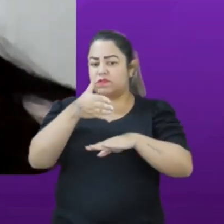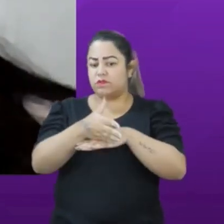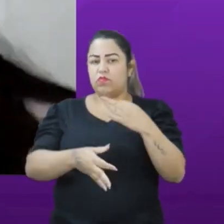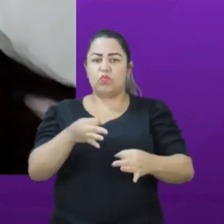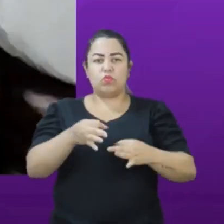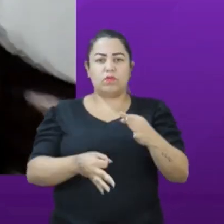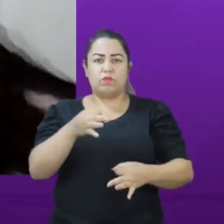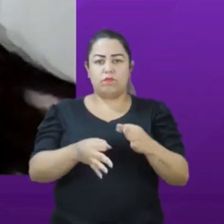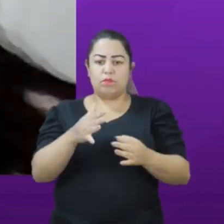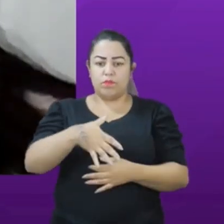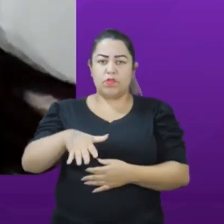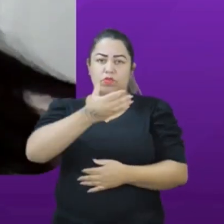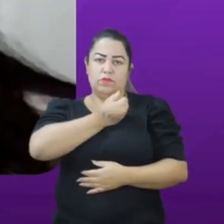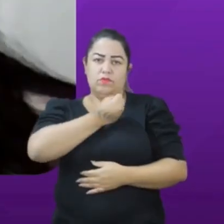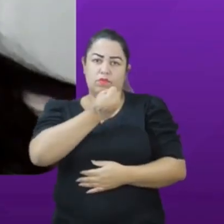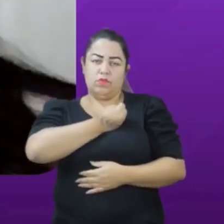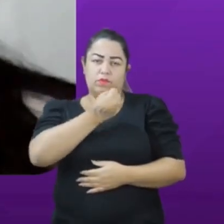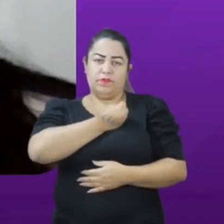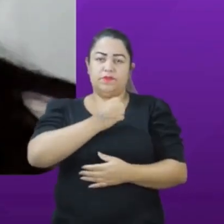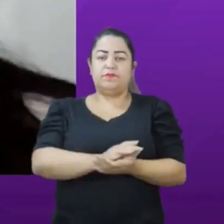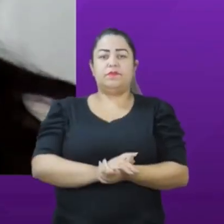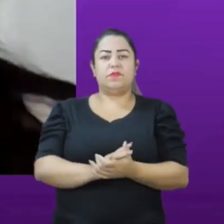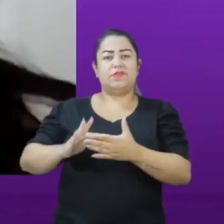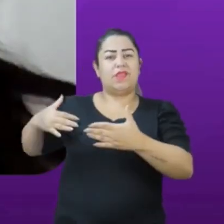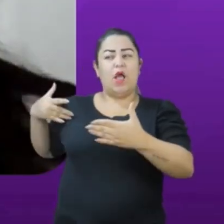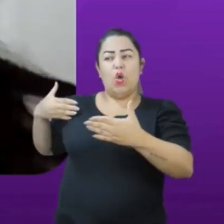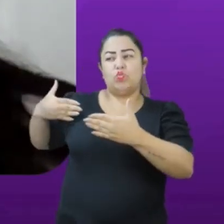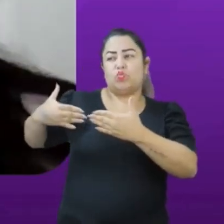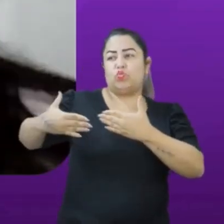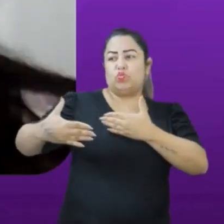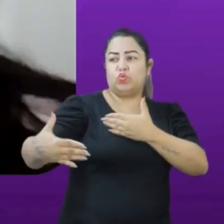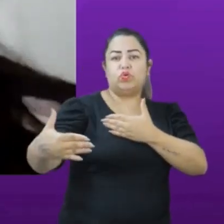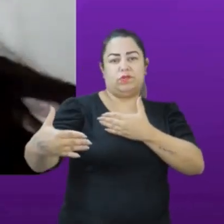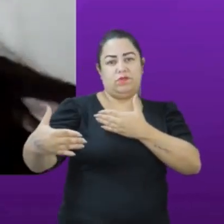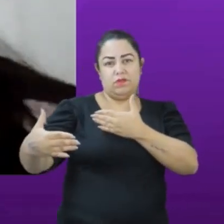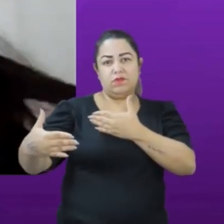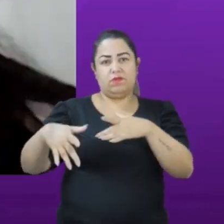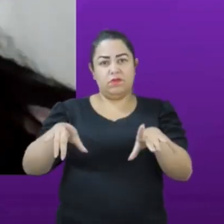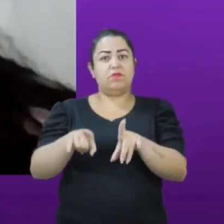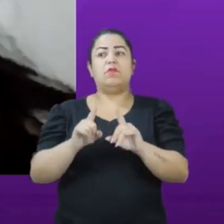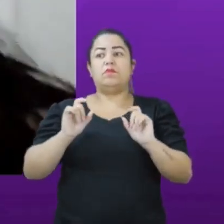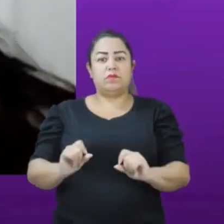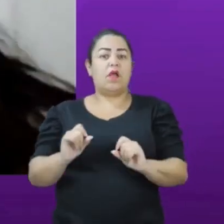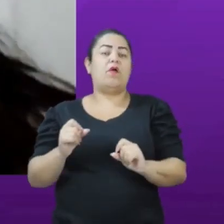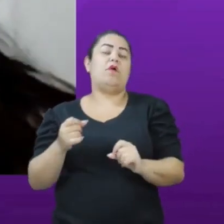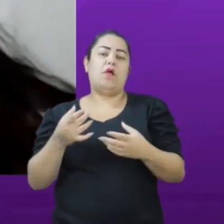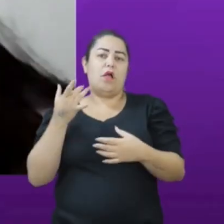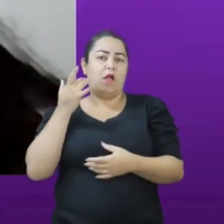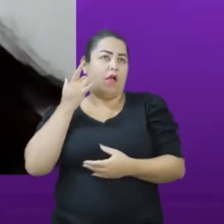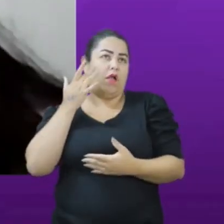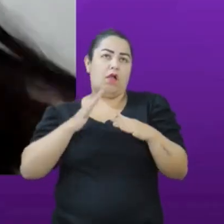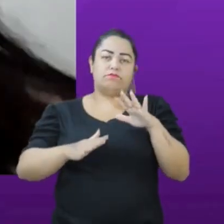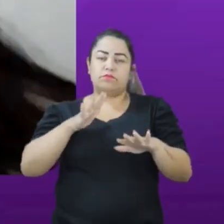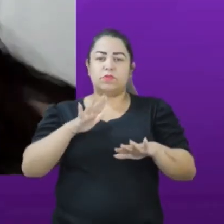falando de números que ultrapassam o que poderia ser considerado razoável. E aí a gente